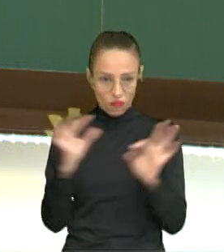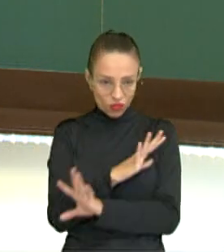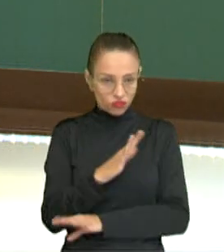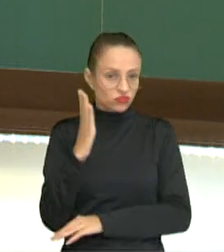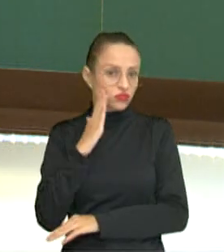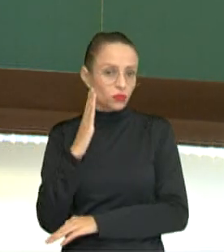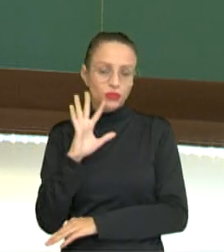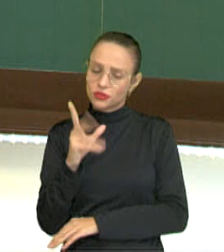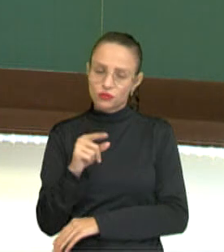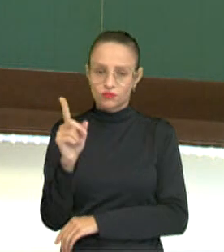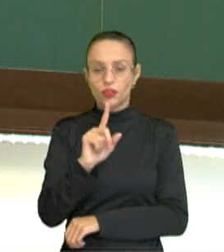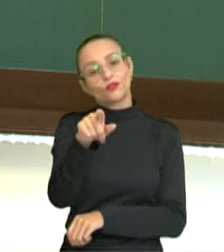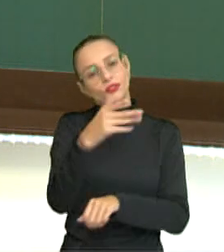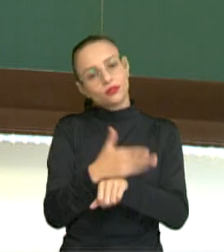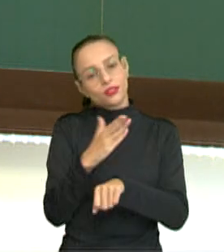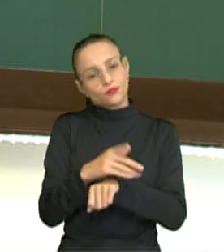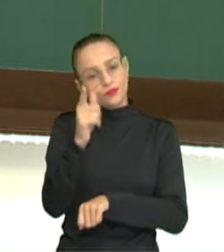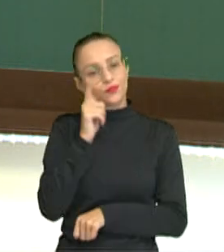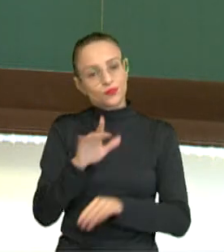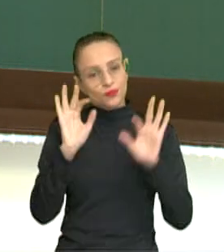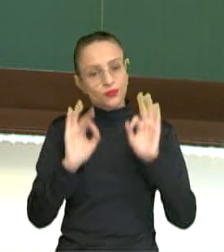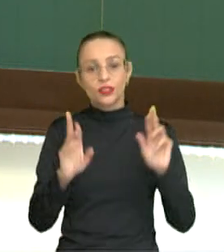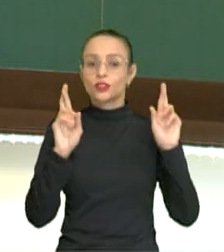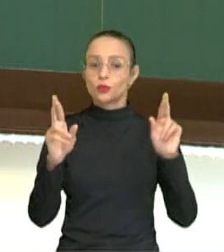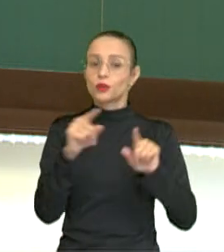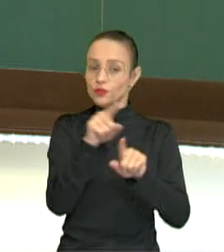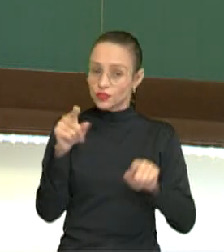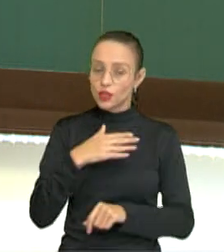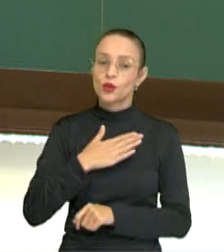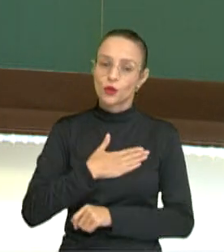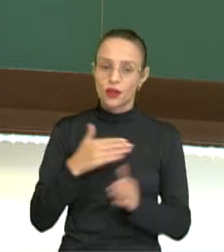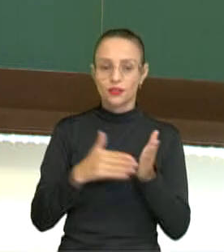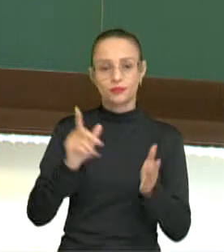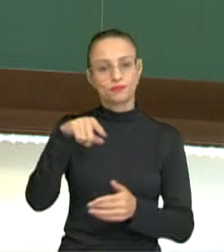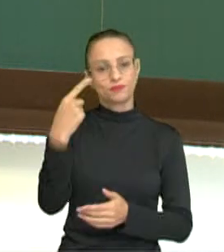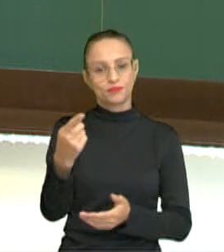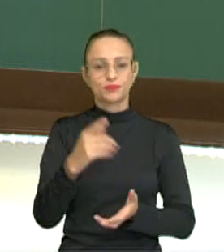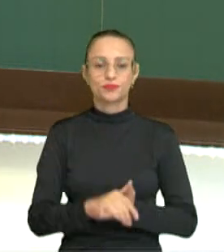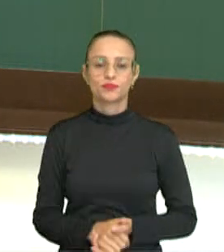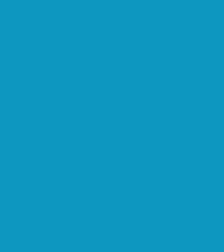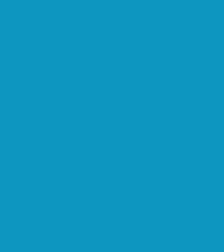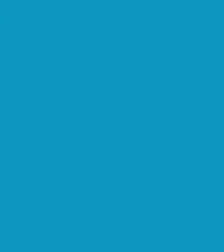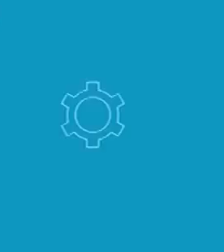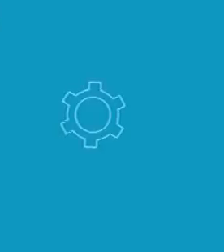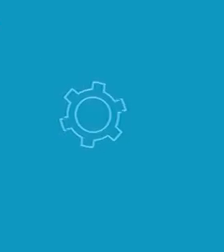Então treine, que eu tenho certeza que você vai conseguir. Espero que vocês tenham gostado e até mais!